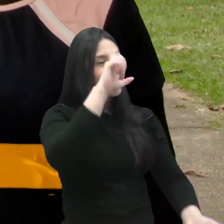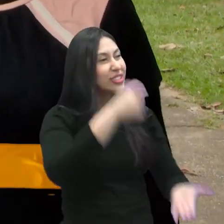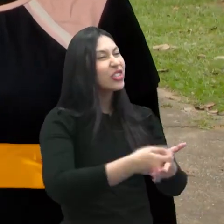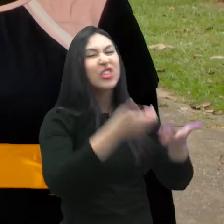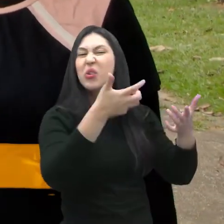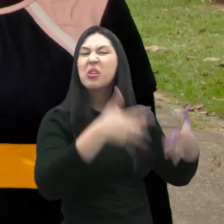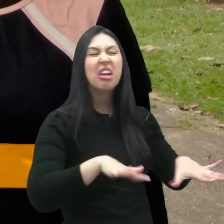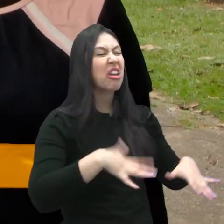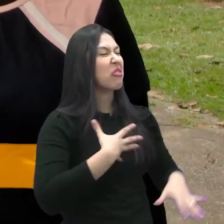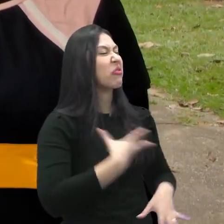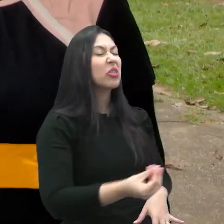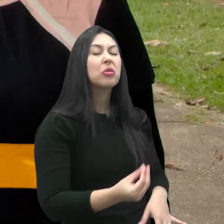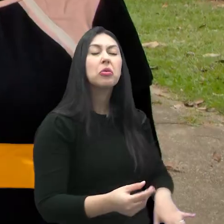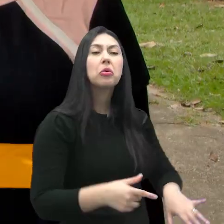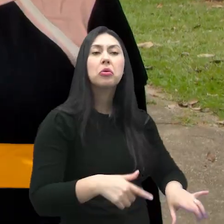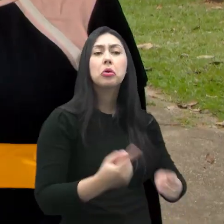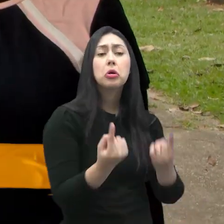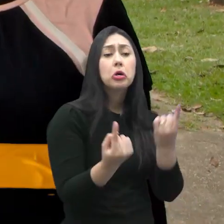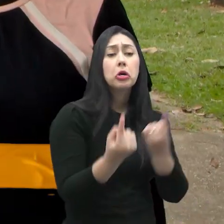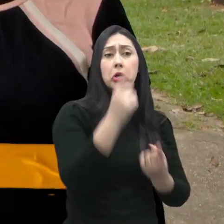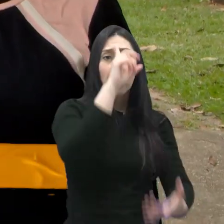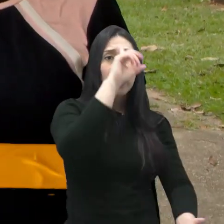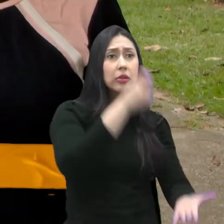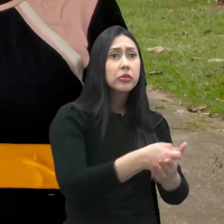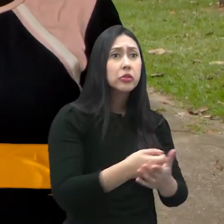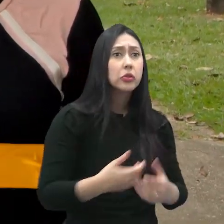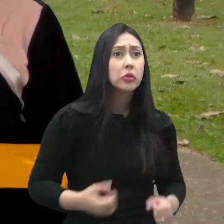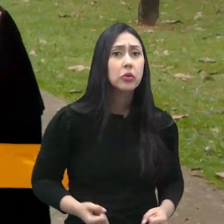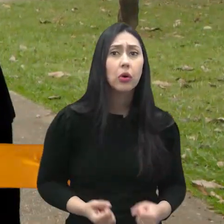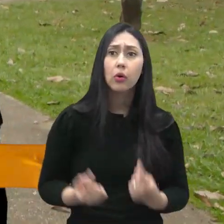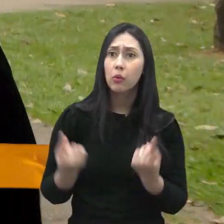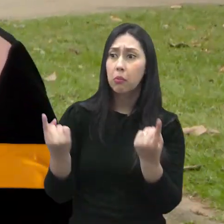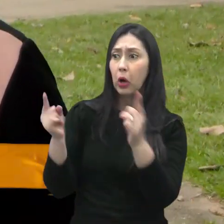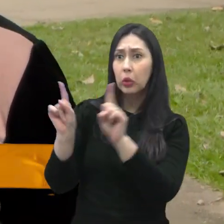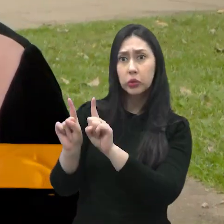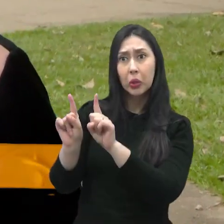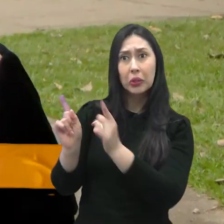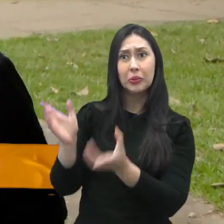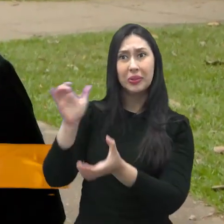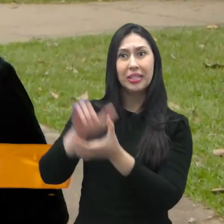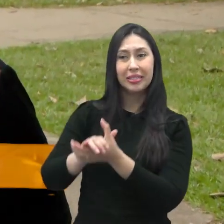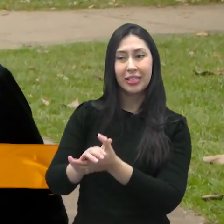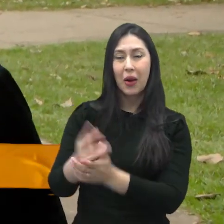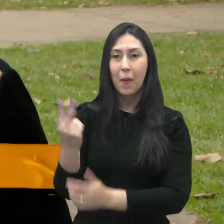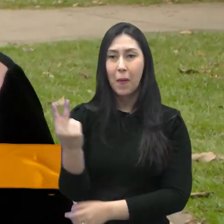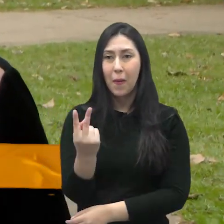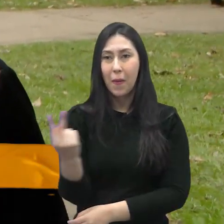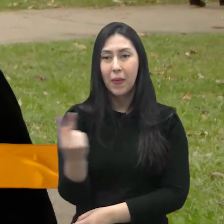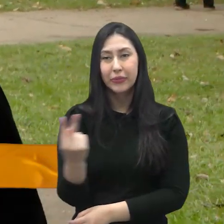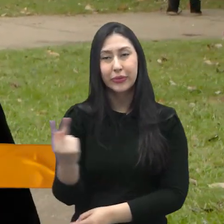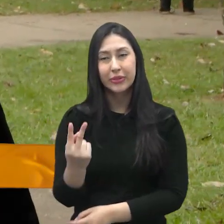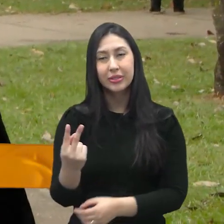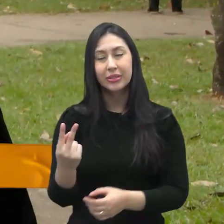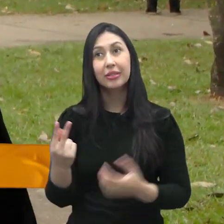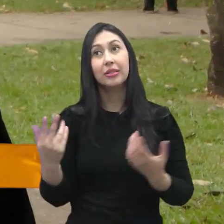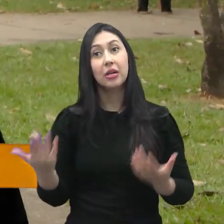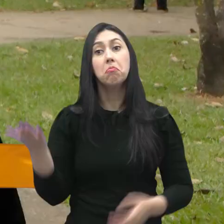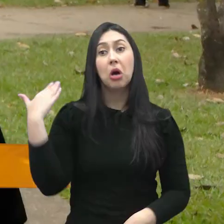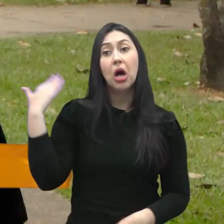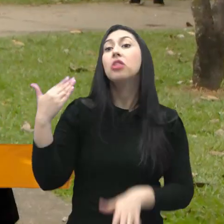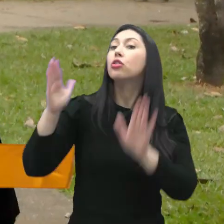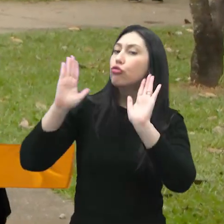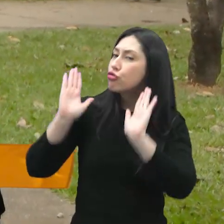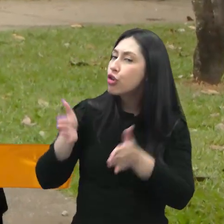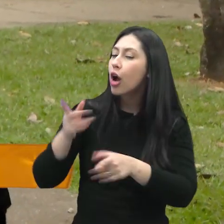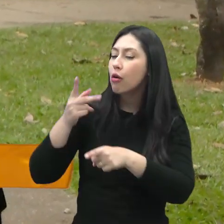não queremos mais. Quem que tomou a decisão de fechar a fábrica? Nós 2, o casal. Aí, nessa